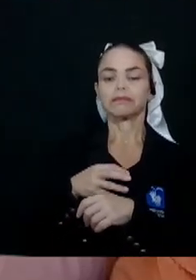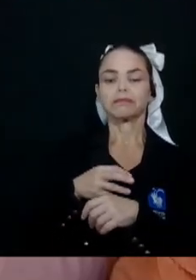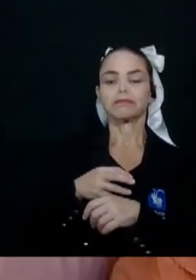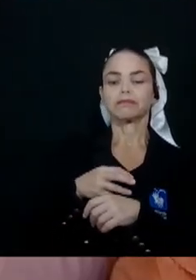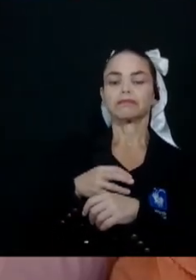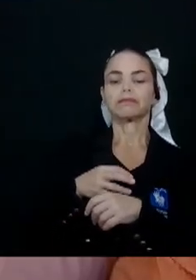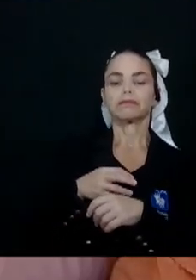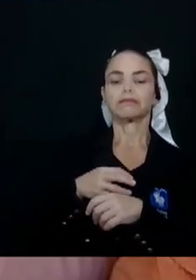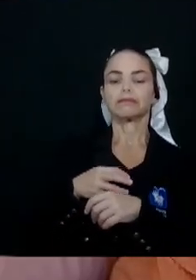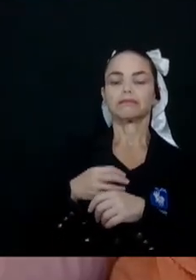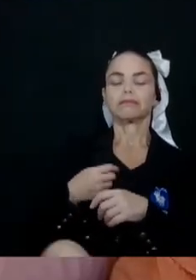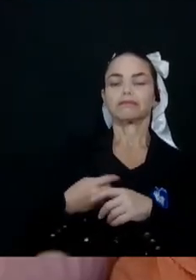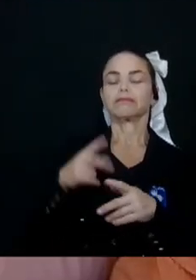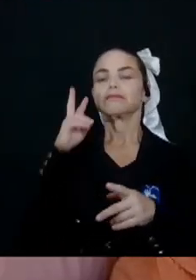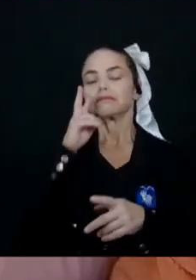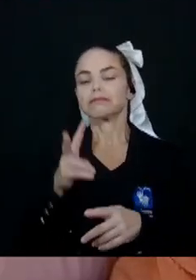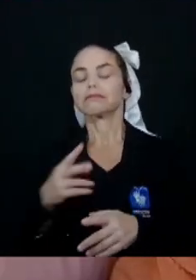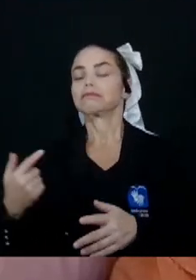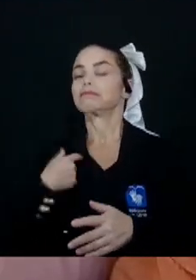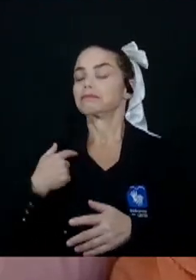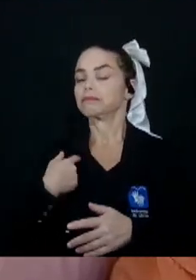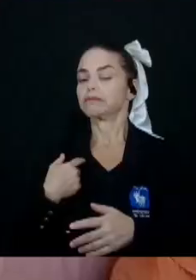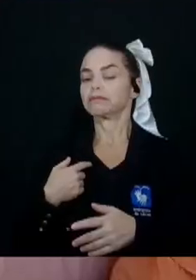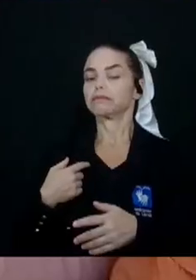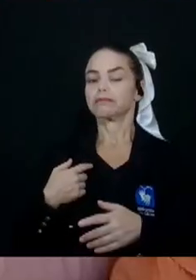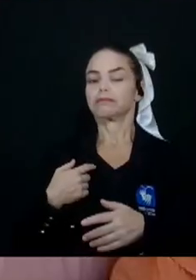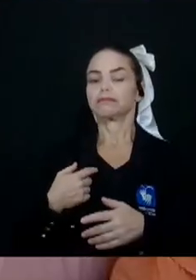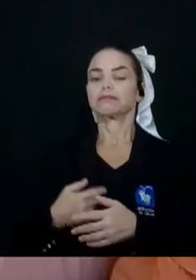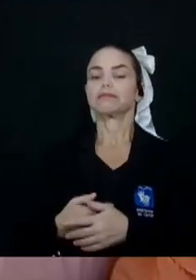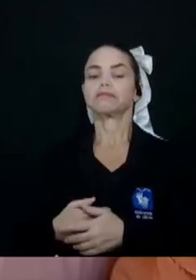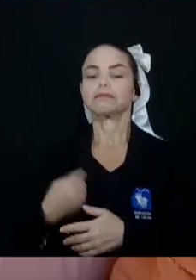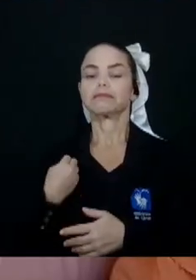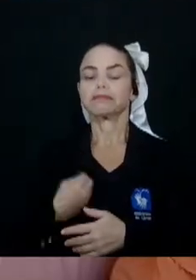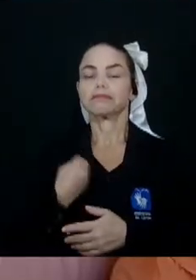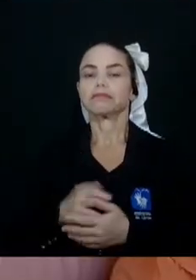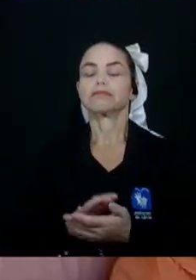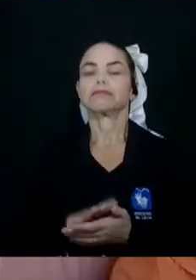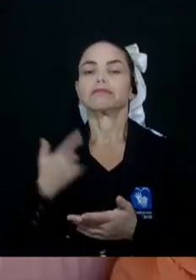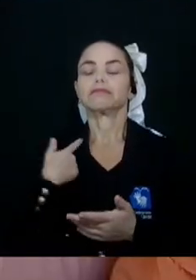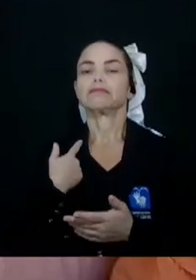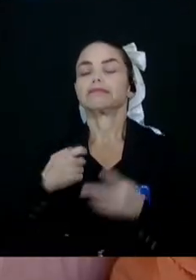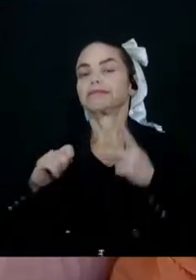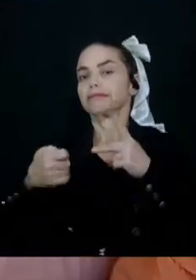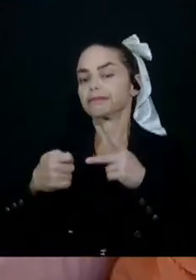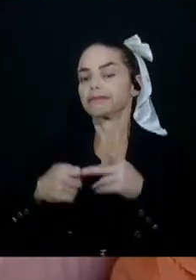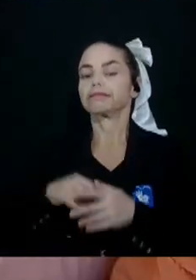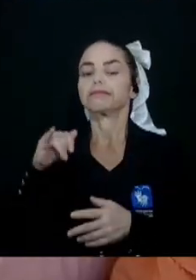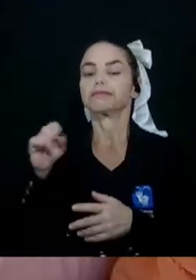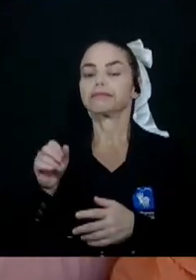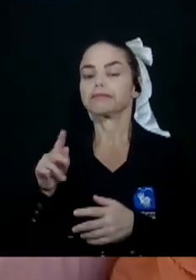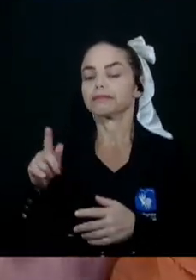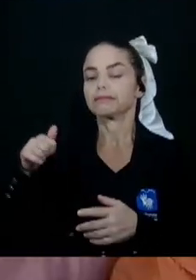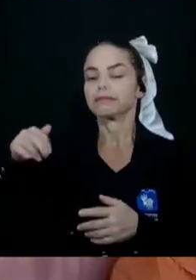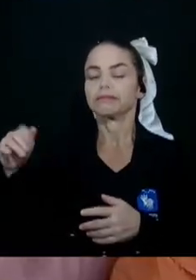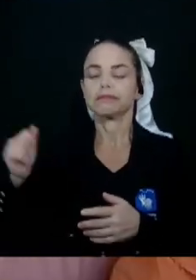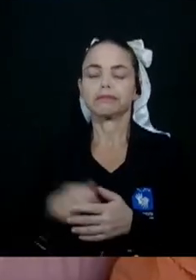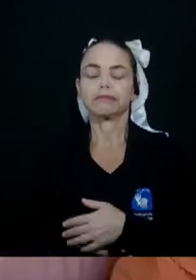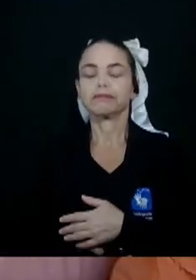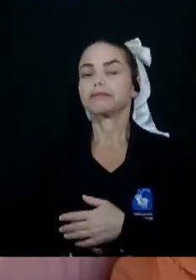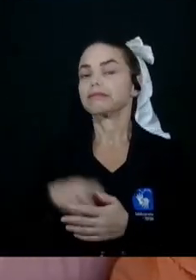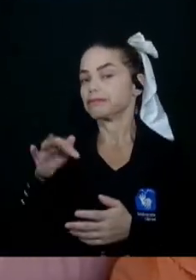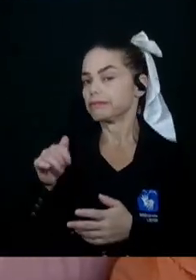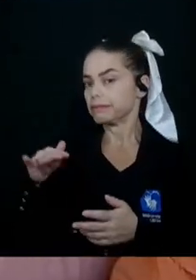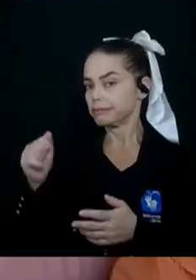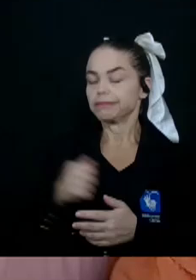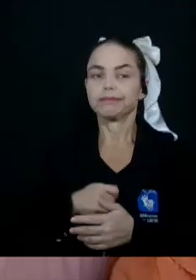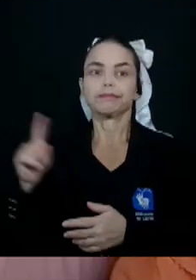se sou eu mesmo. É para Fabiano o Pix? Ou não, o Pix é para Jordão, não sei das quantas. Mas a Fabiana tá pedindo Pix, mas não é o nome